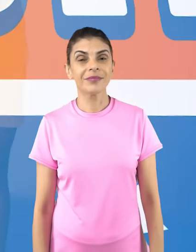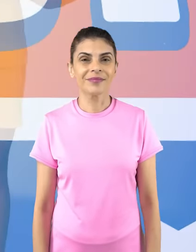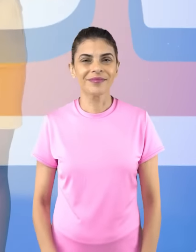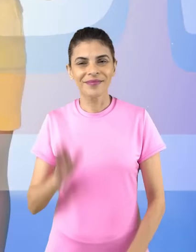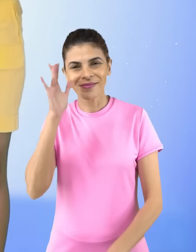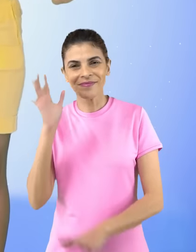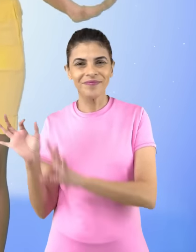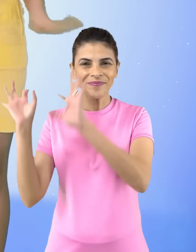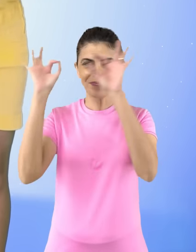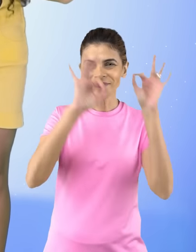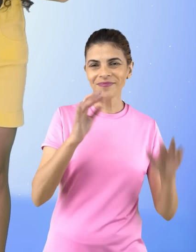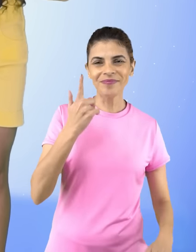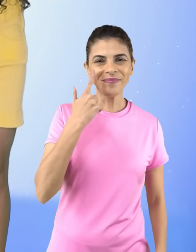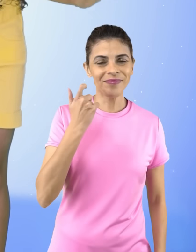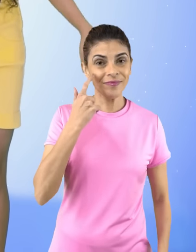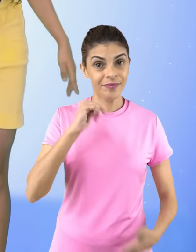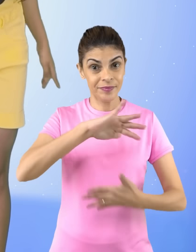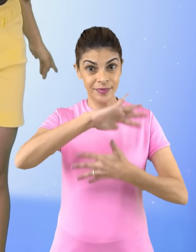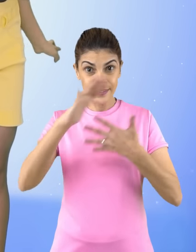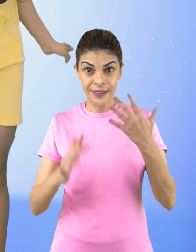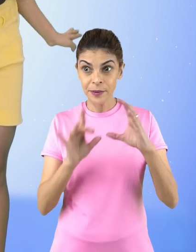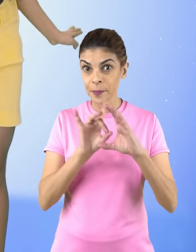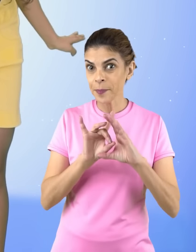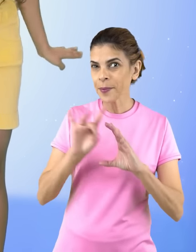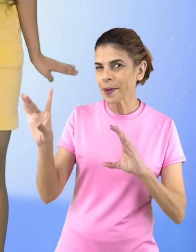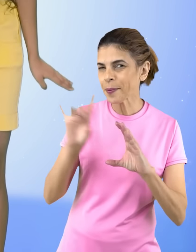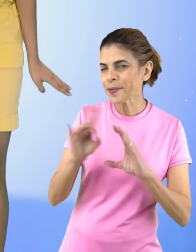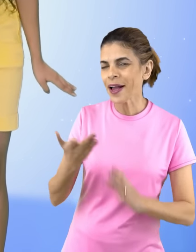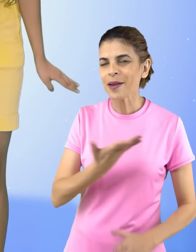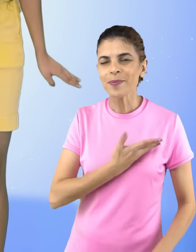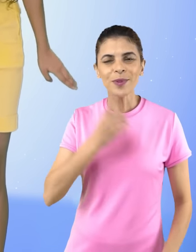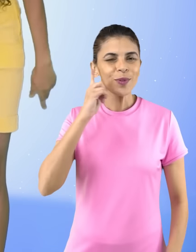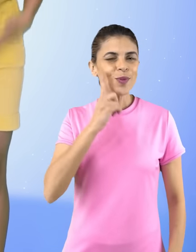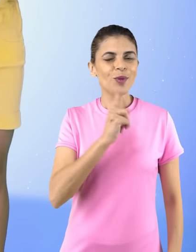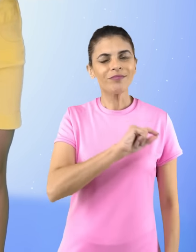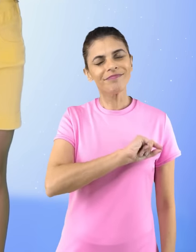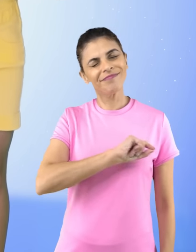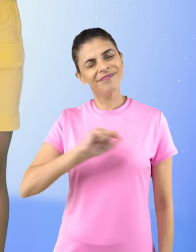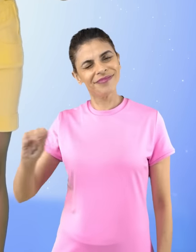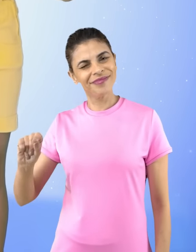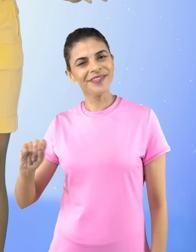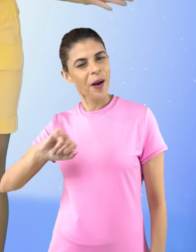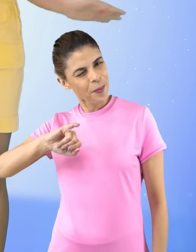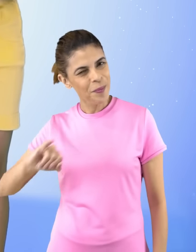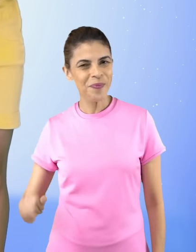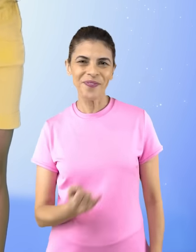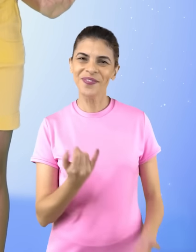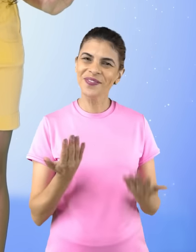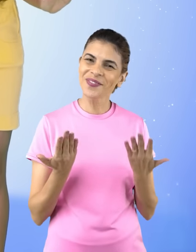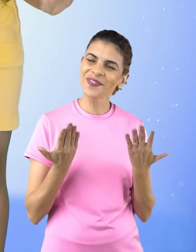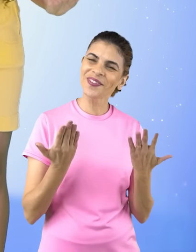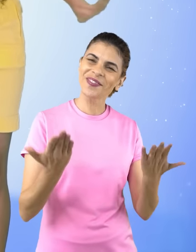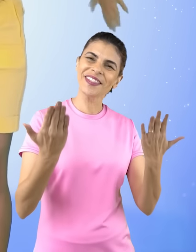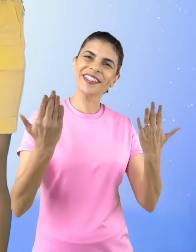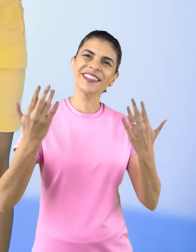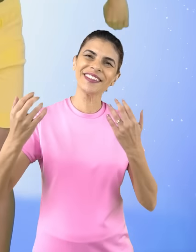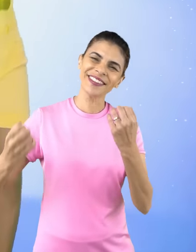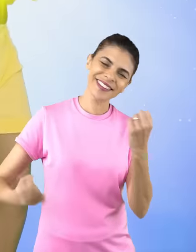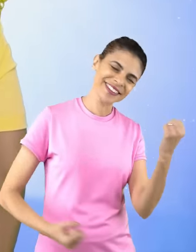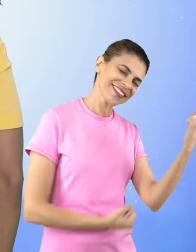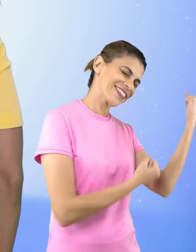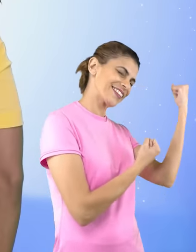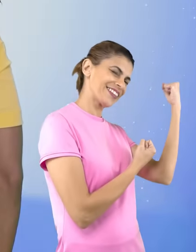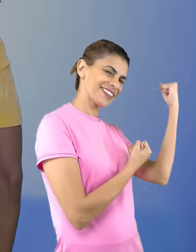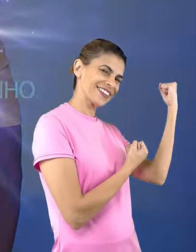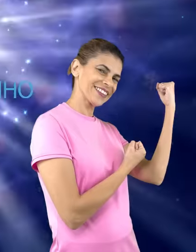Você assistiu Lucas Tum Agora se inscreve no canal Lucas Tum E mostra Lucas Tum para seus amigos e amigas